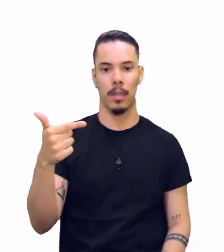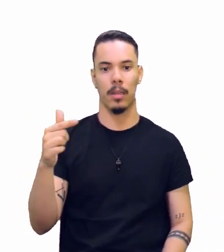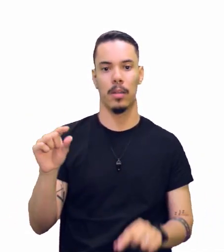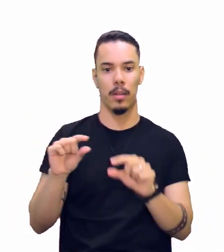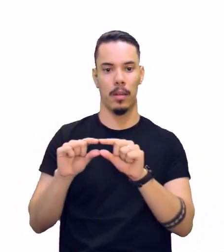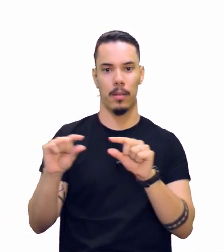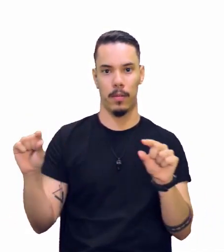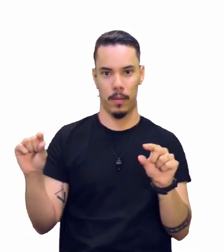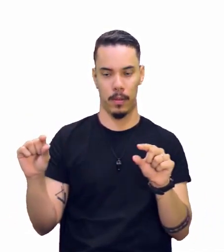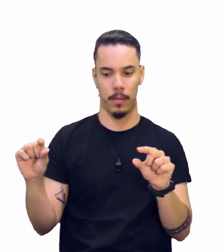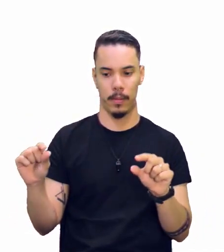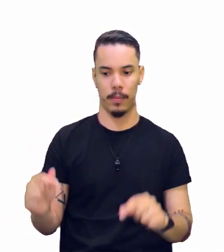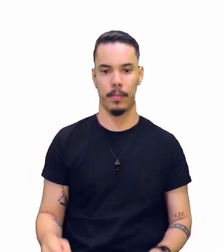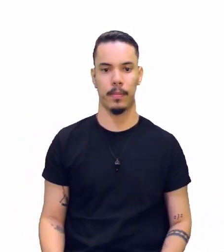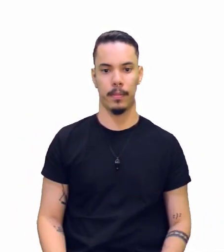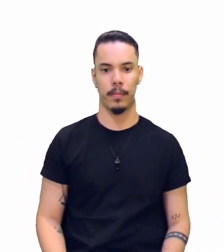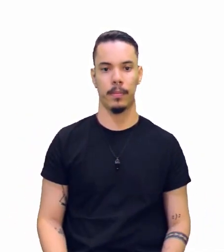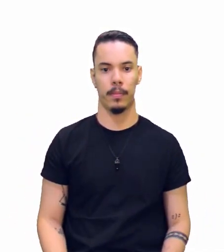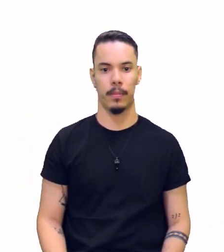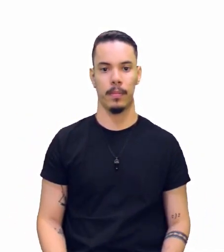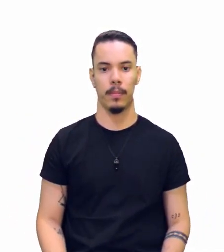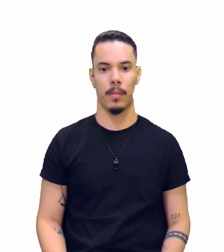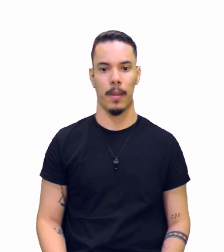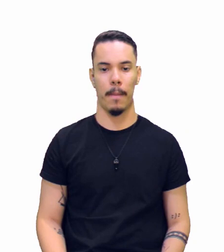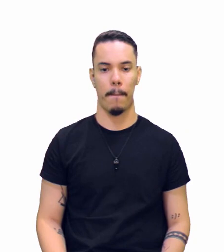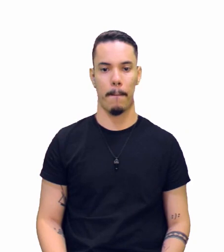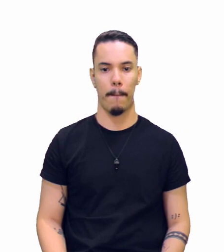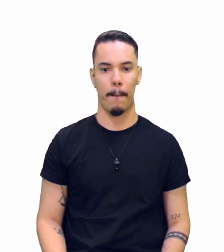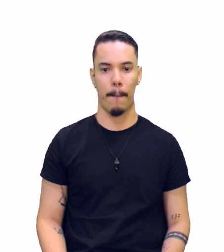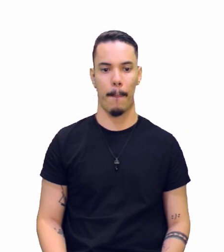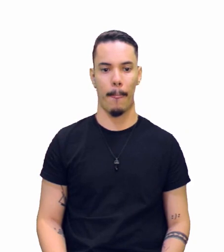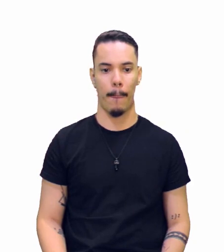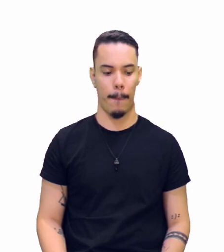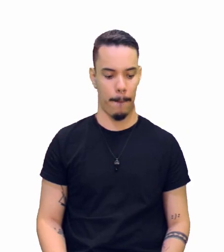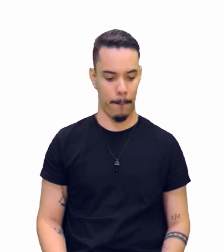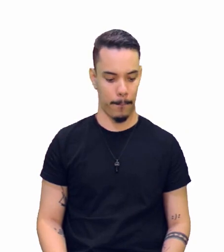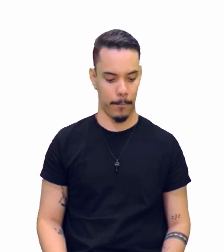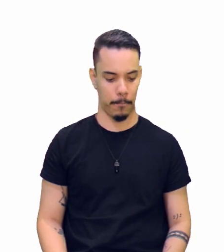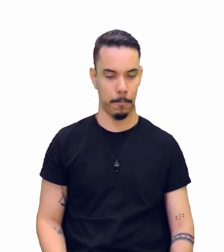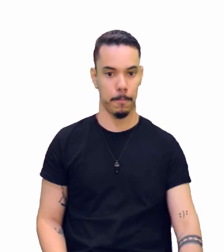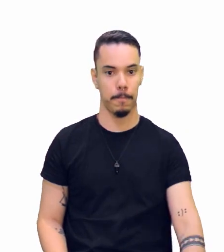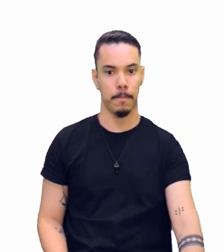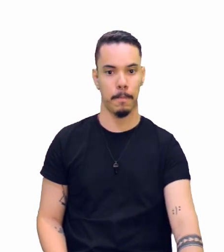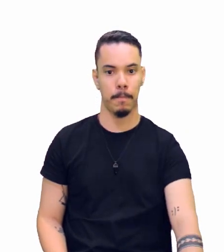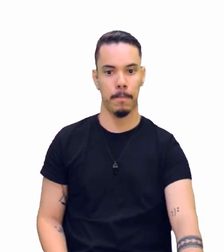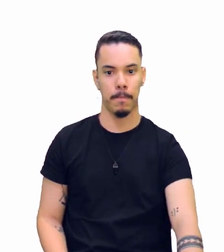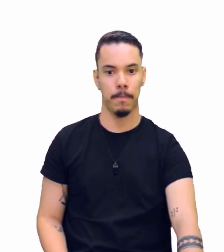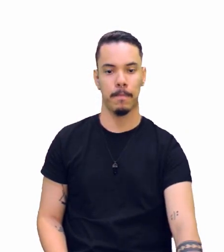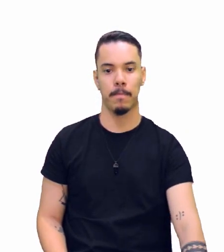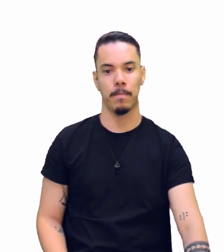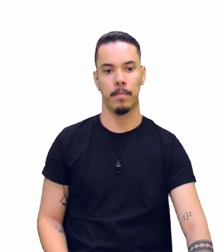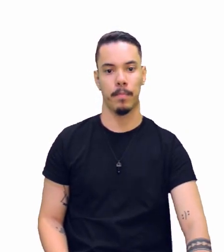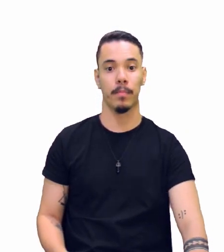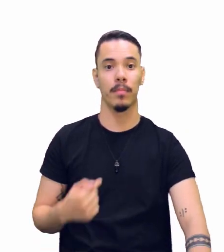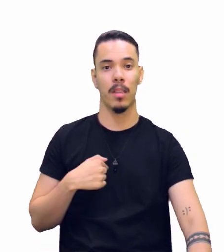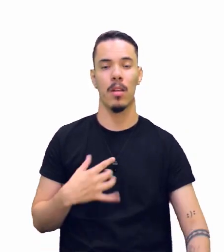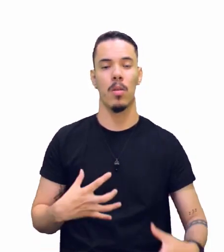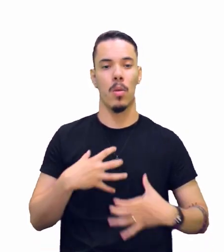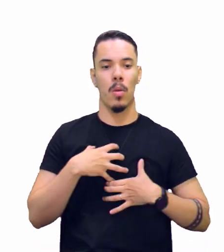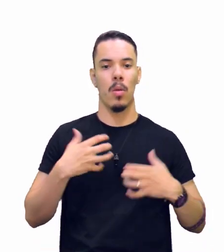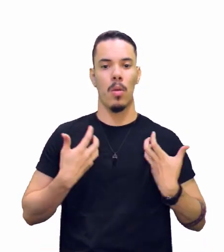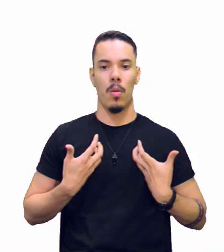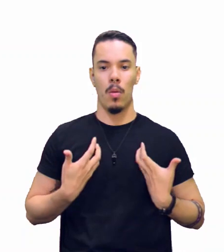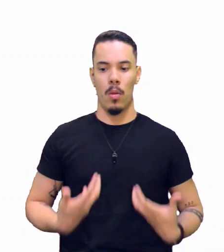com sujeito, fico, que é o meu verbo que está conjugado no presente simples, e logo em seguida a palavra cansado